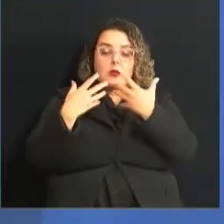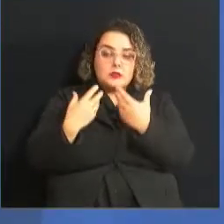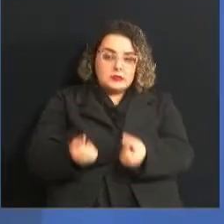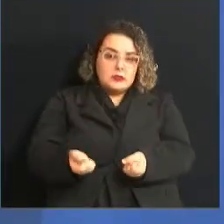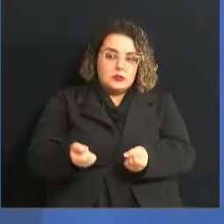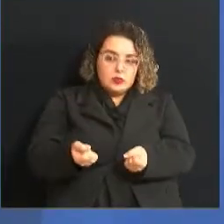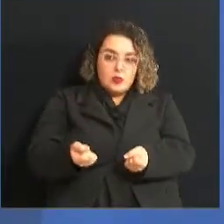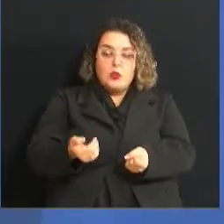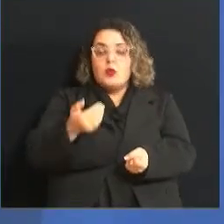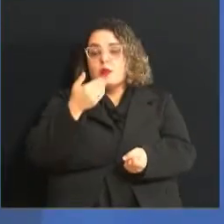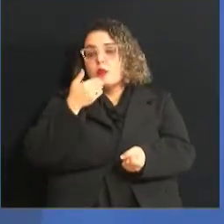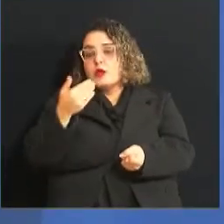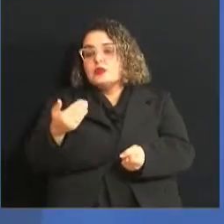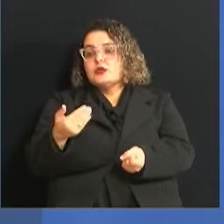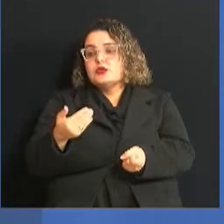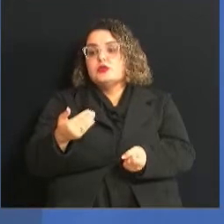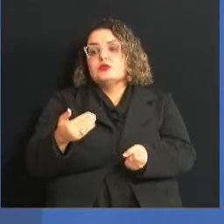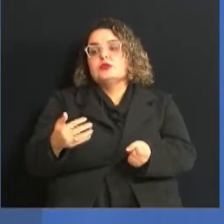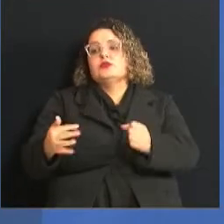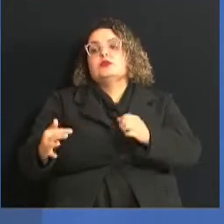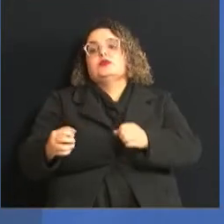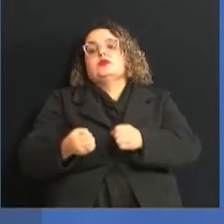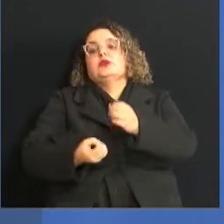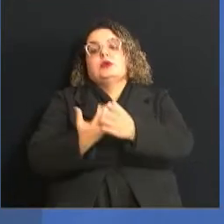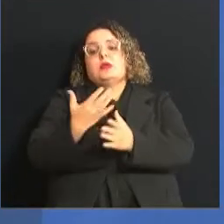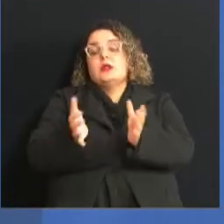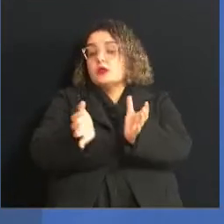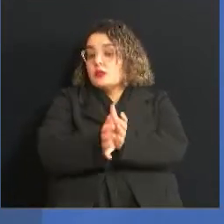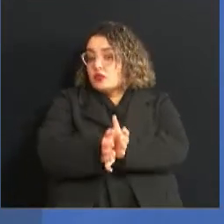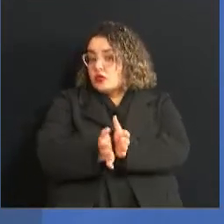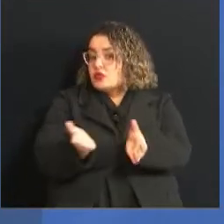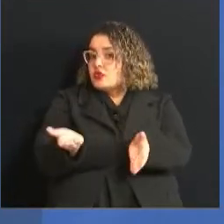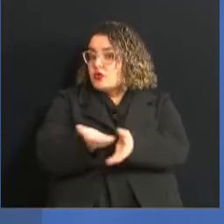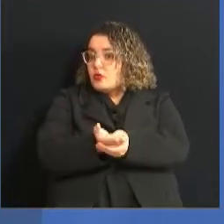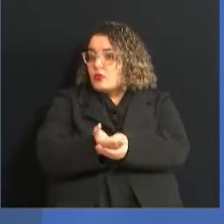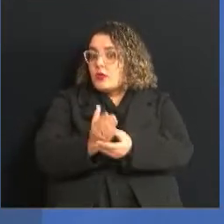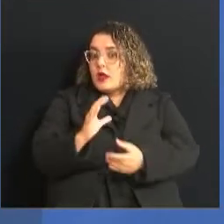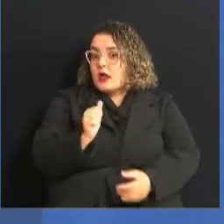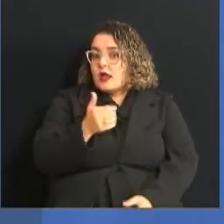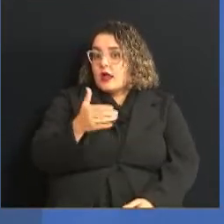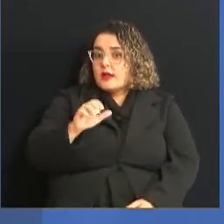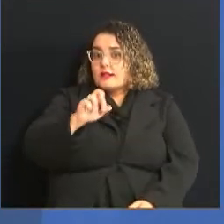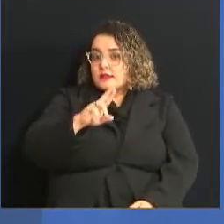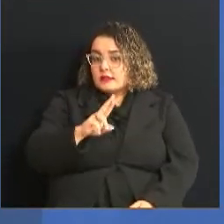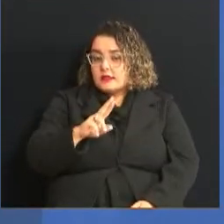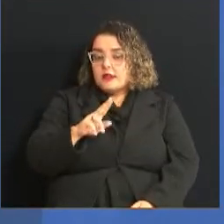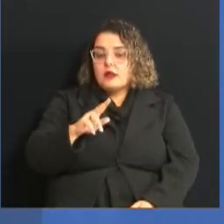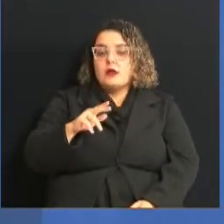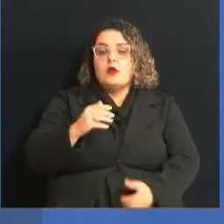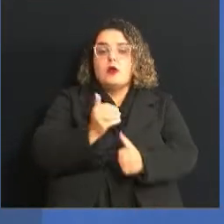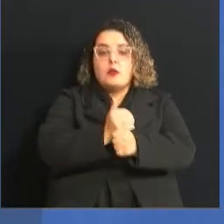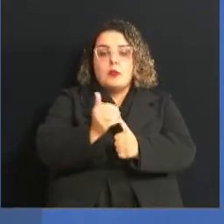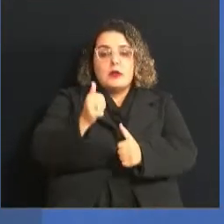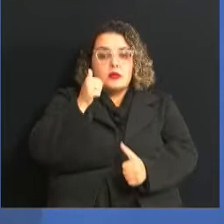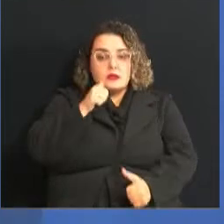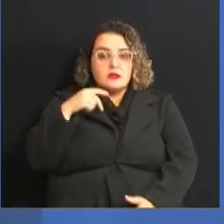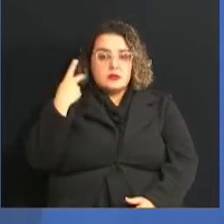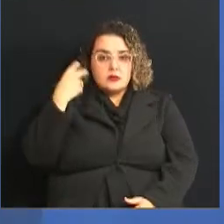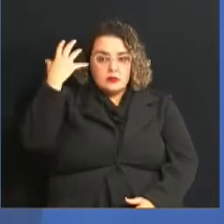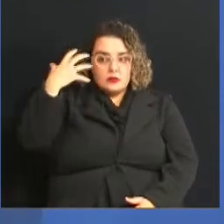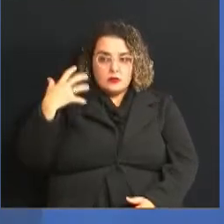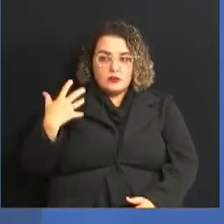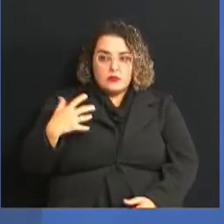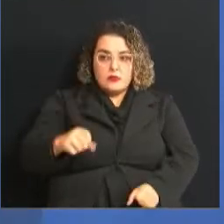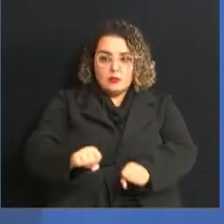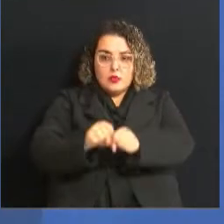o pedido de formação de uma comissão processante para cassar o mandato da vereadora Guida Calisto por quebra de